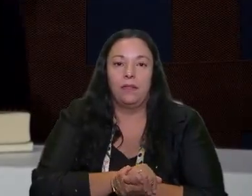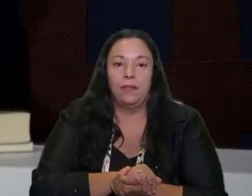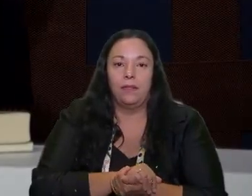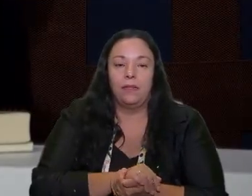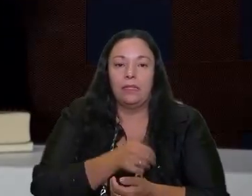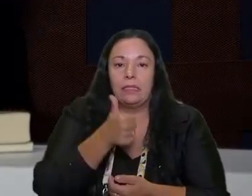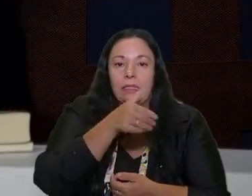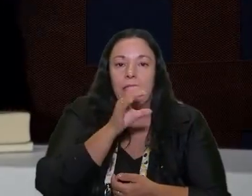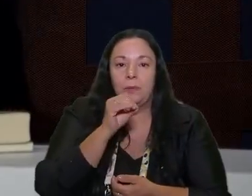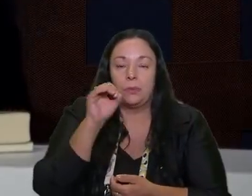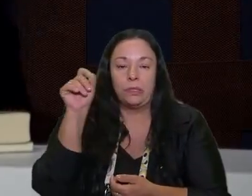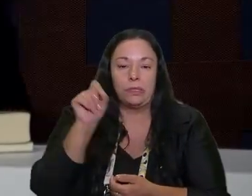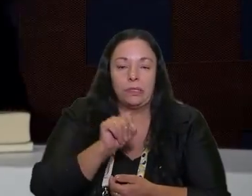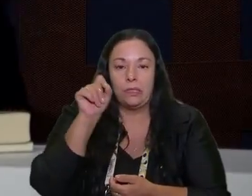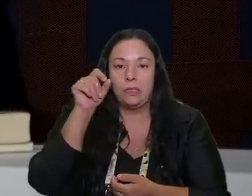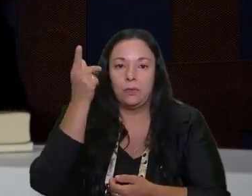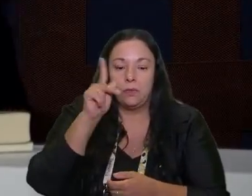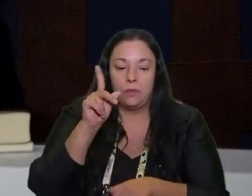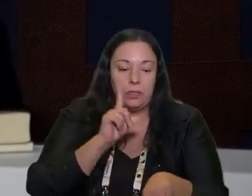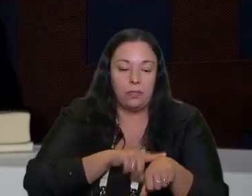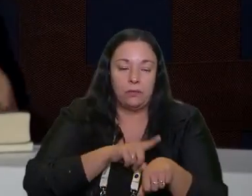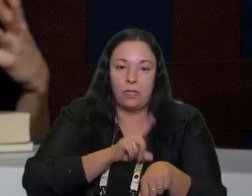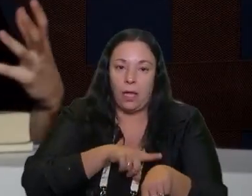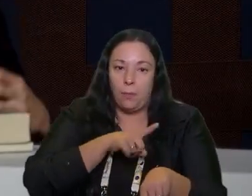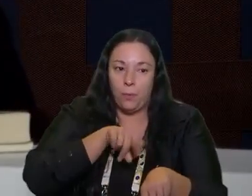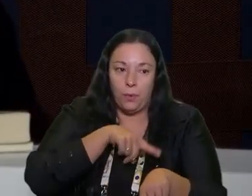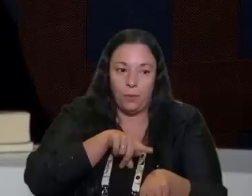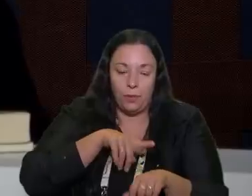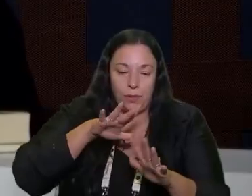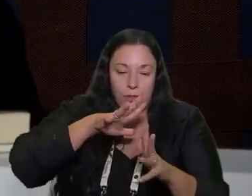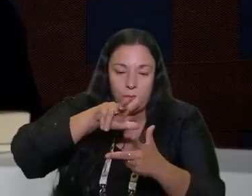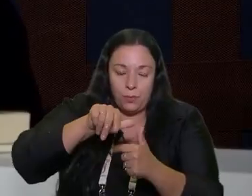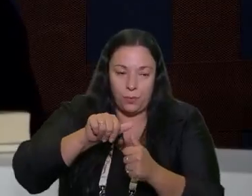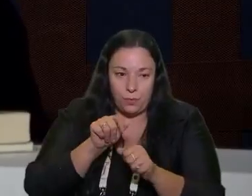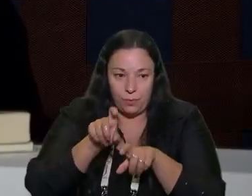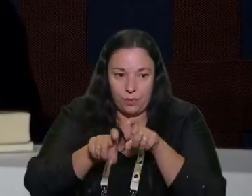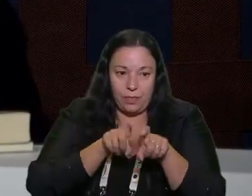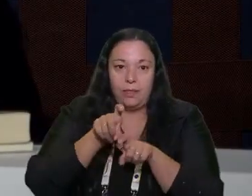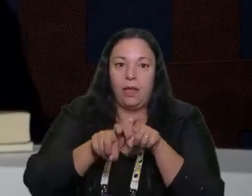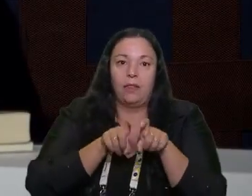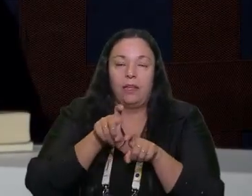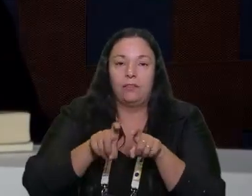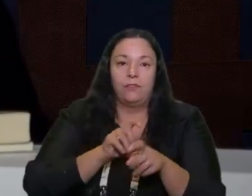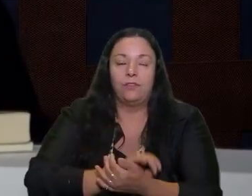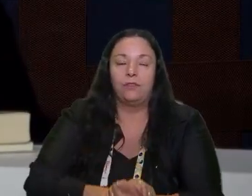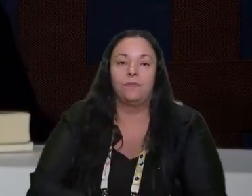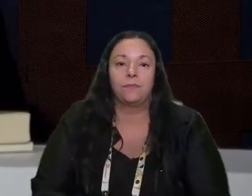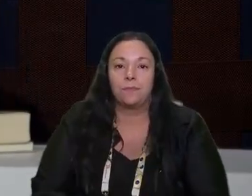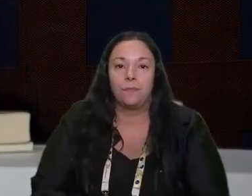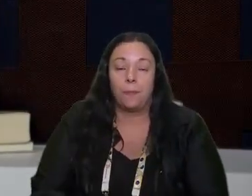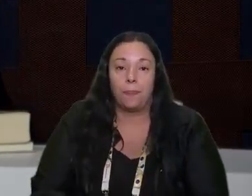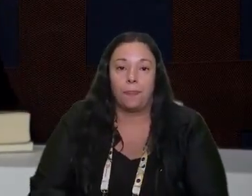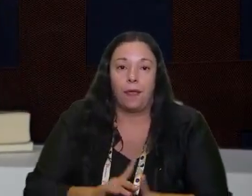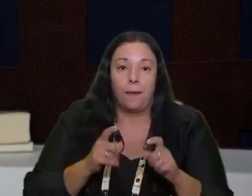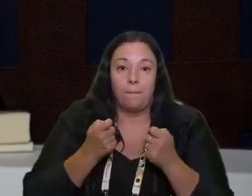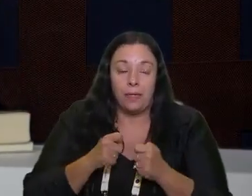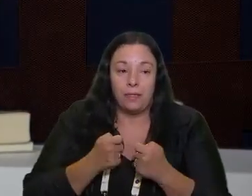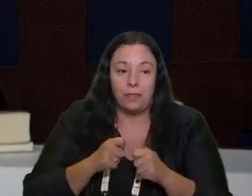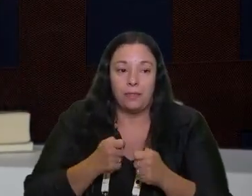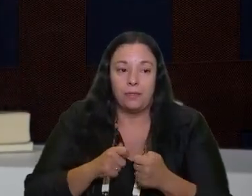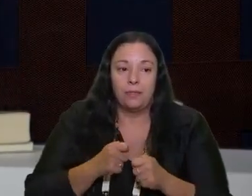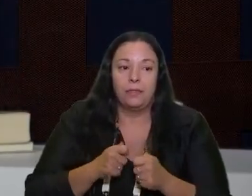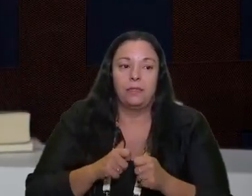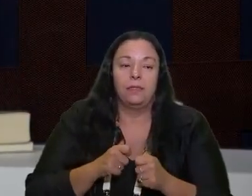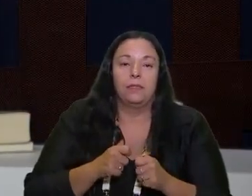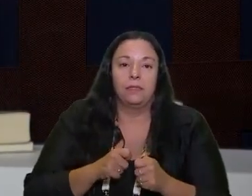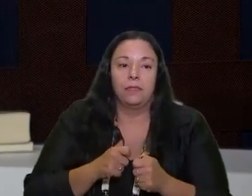100% do seu tempo dentro desse universo caótico. E a gente precisa desse caos também,